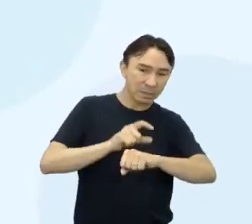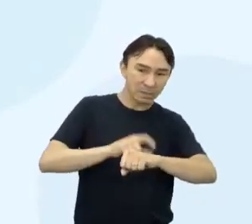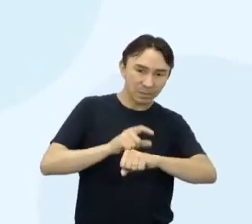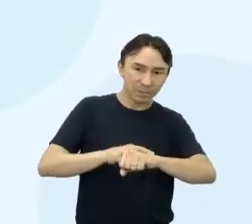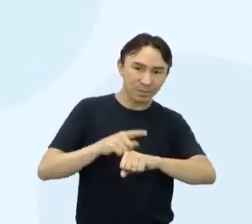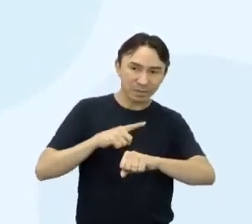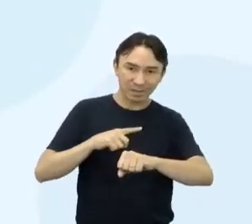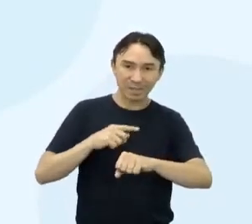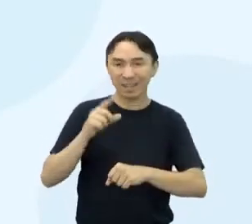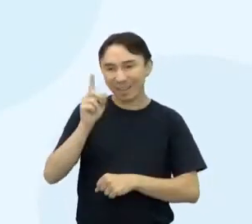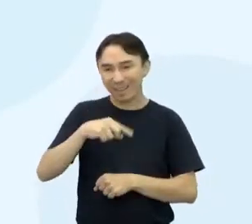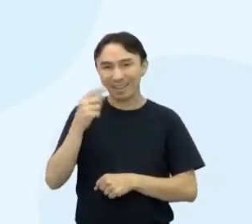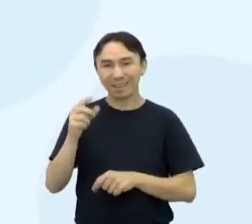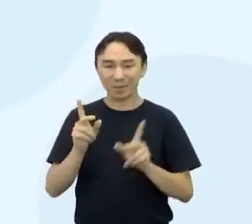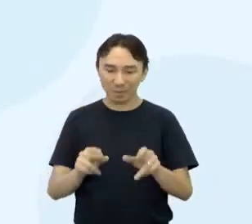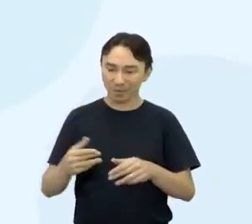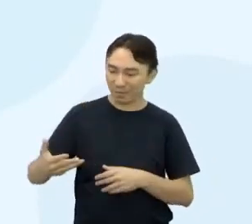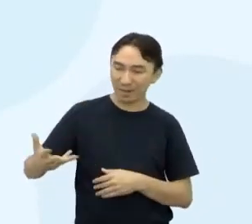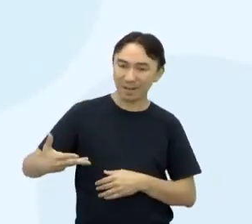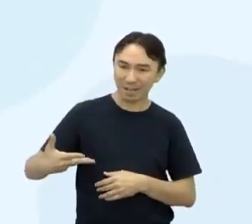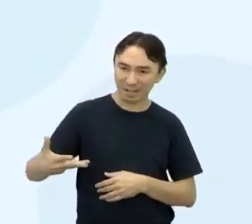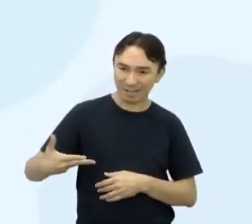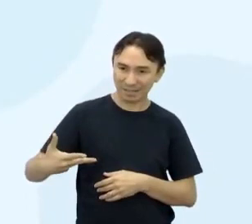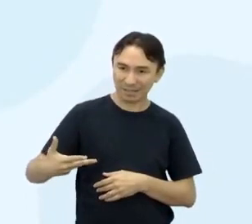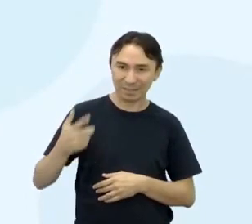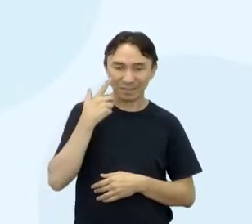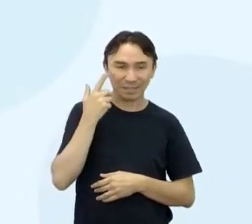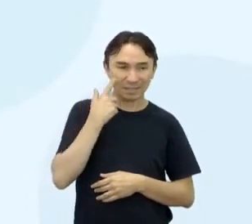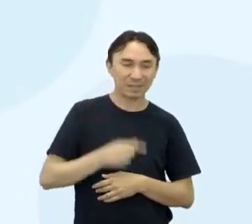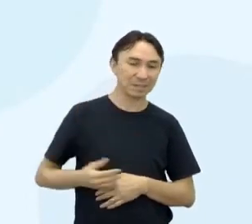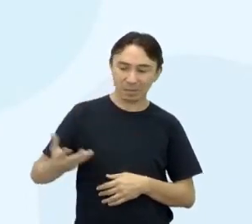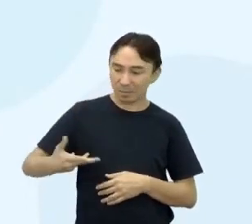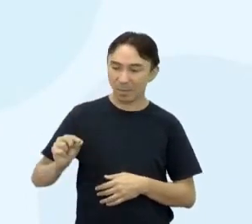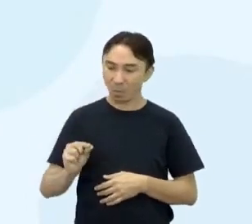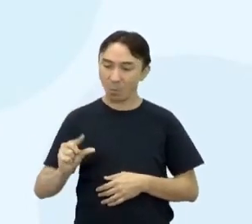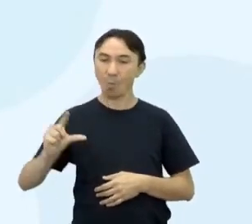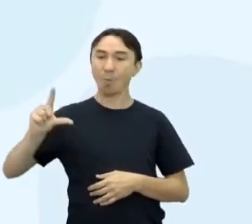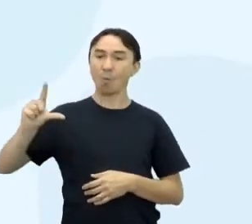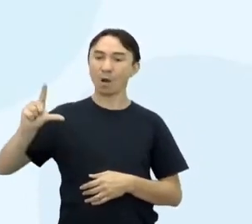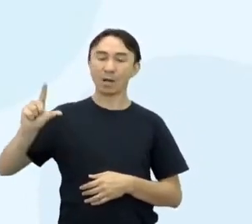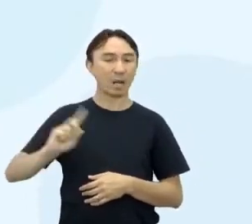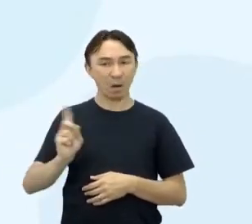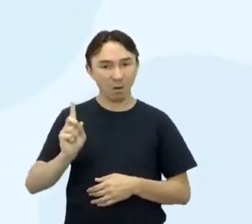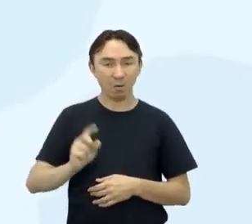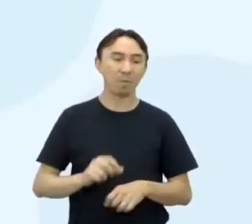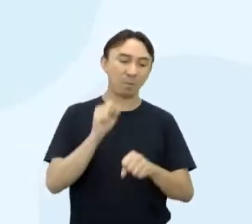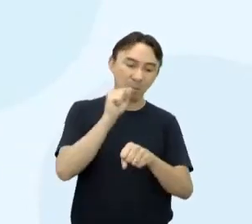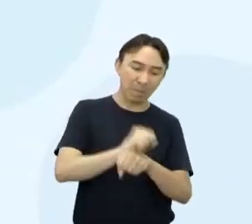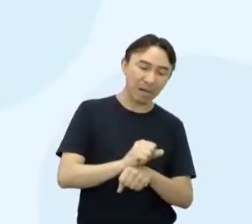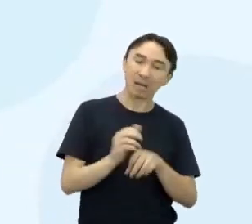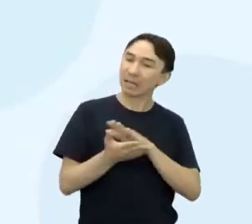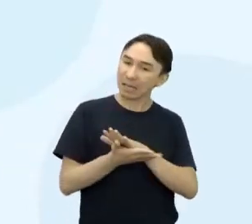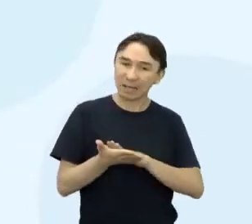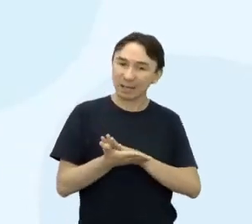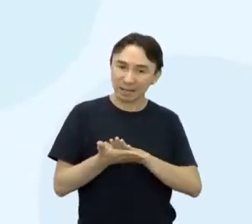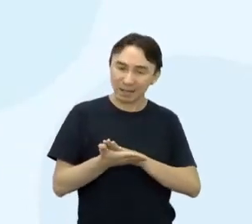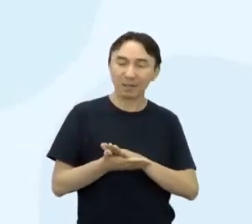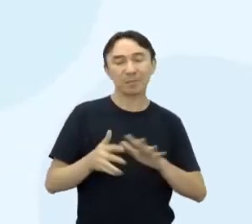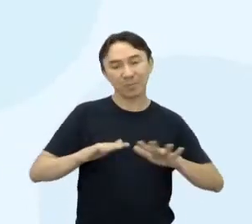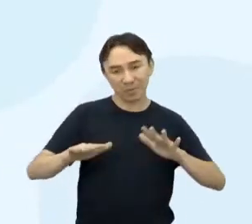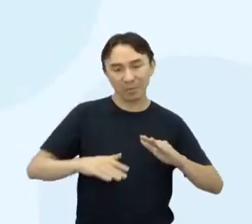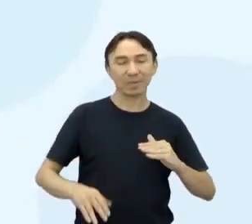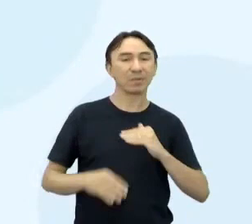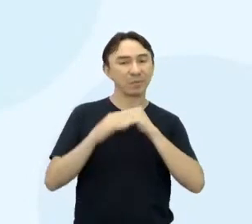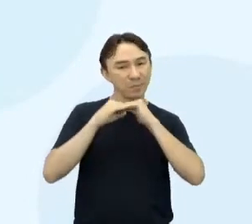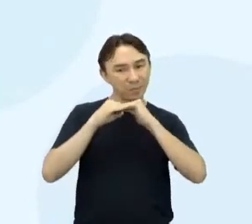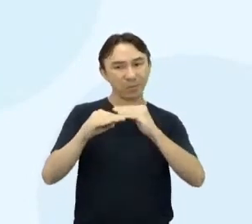sempre constante, ou quando não acelera e nem para, a gente diz que o movimento é uniforme. Lembrando que ele só é